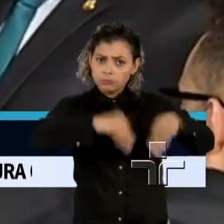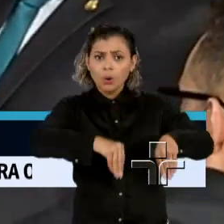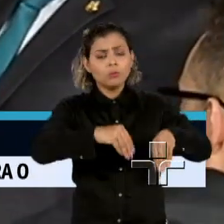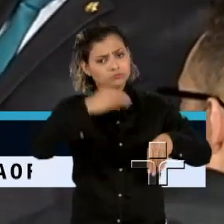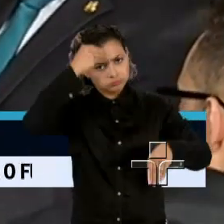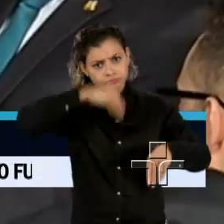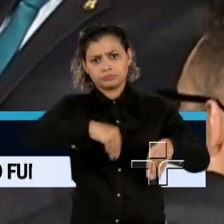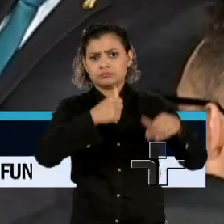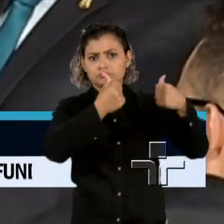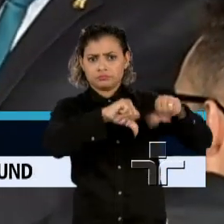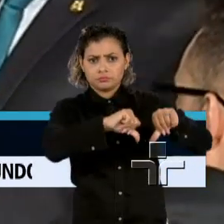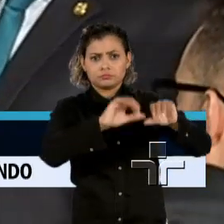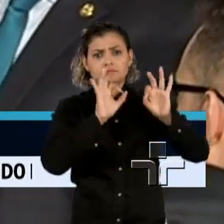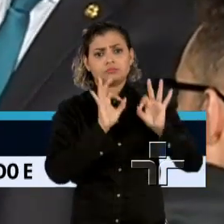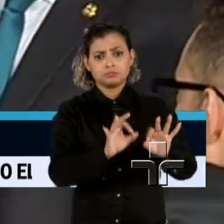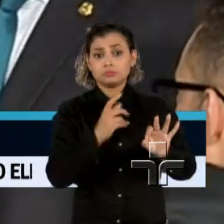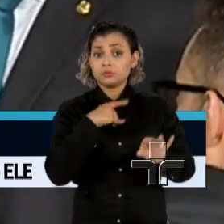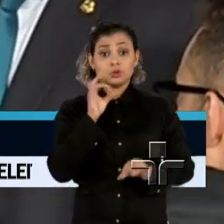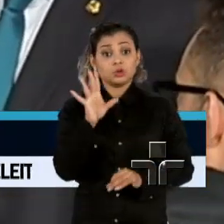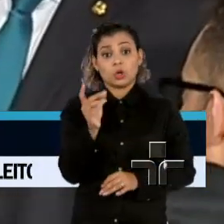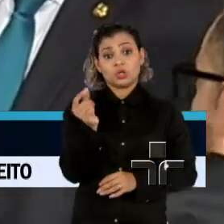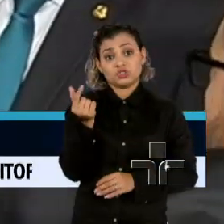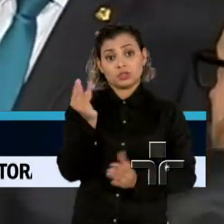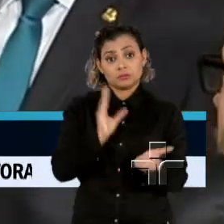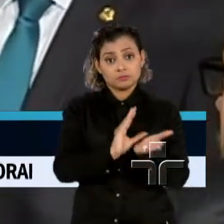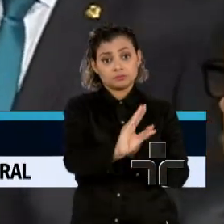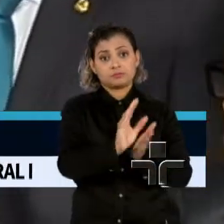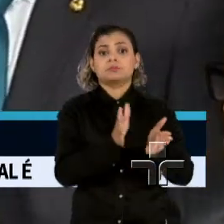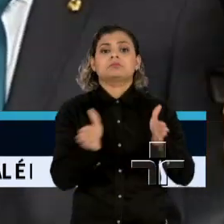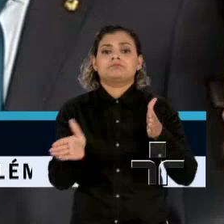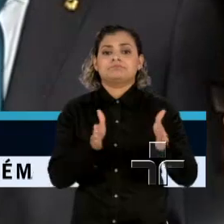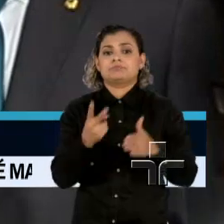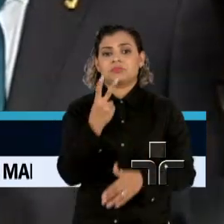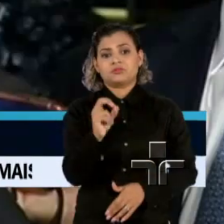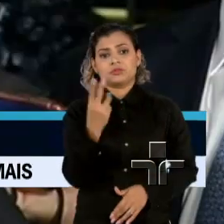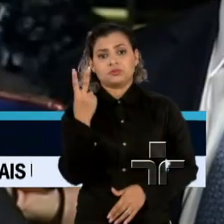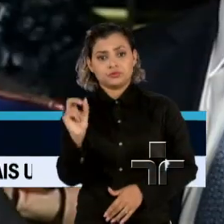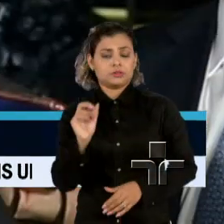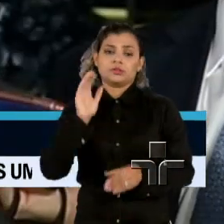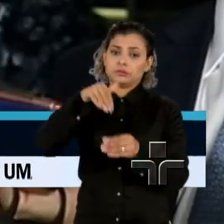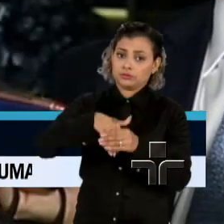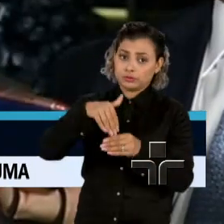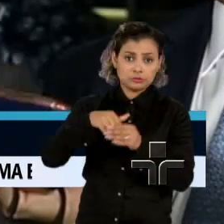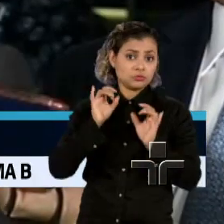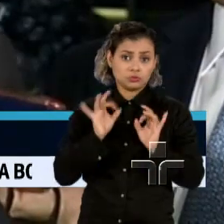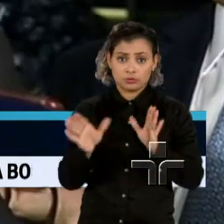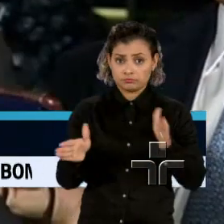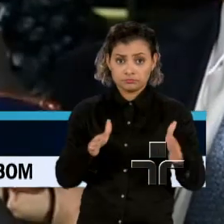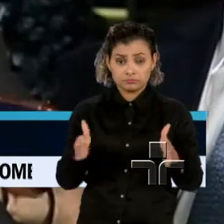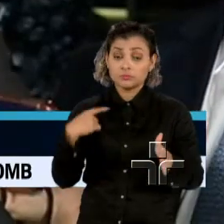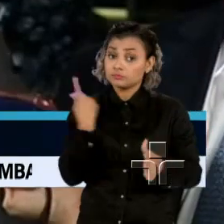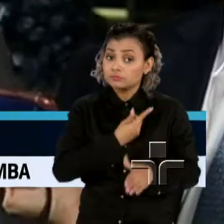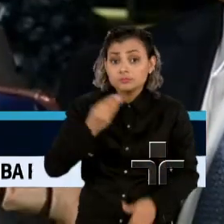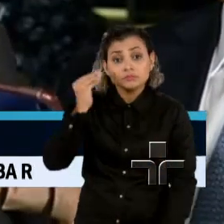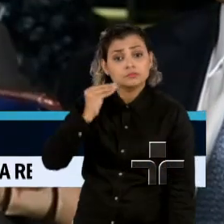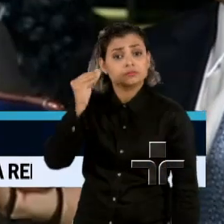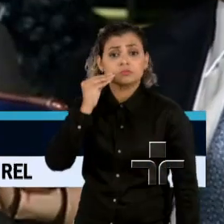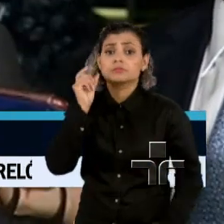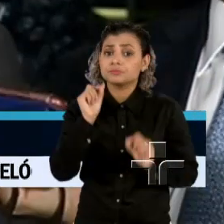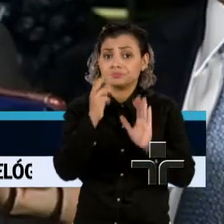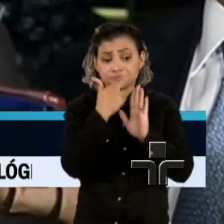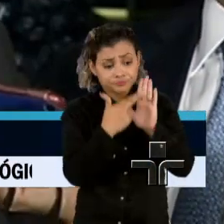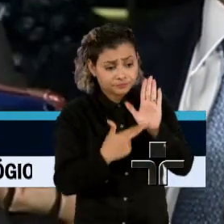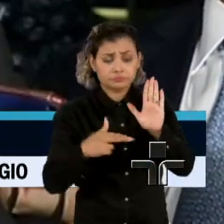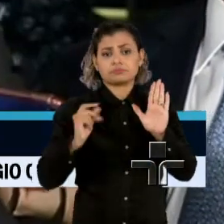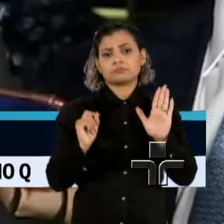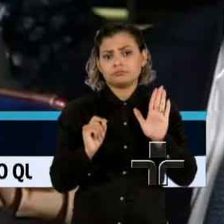e nós vamos manter apenas o fundo eleitoral para garantir a eleição em 2020. A gente não está atropelando, a gente está tentando estabelecer uma